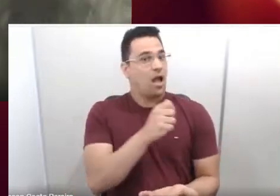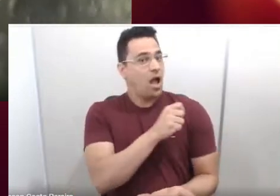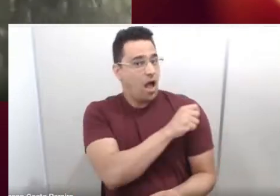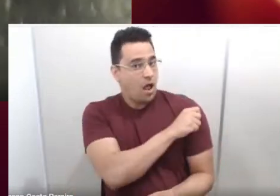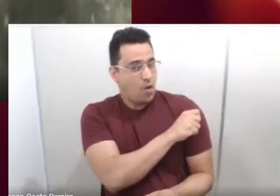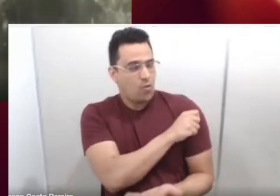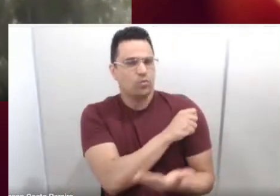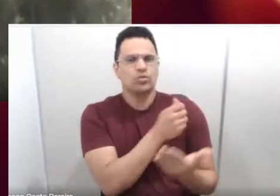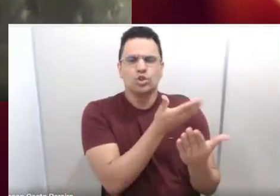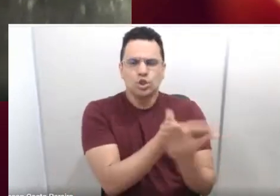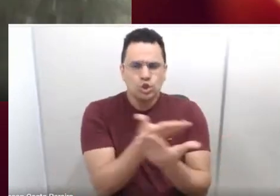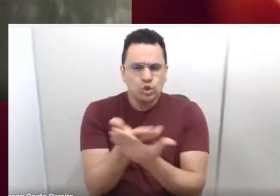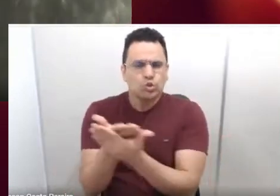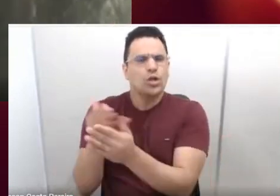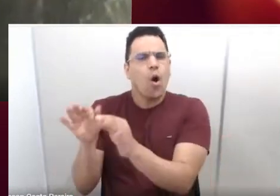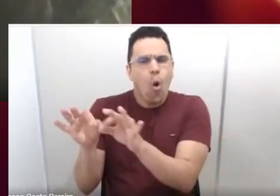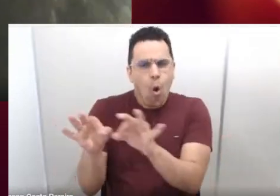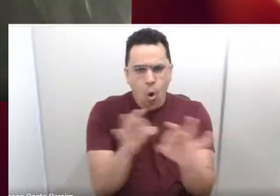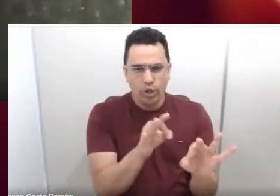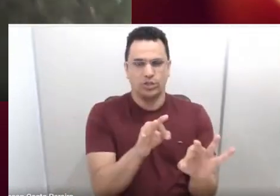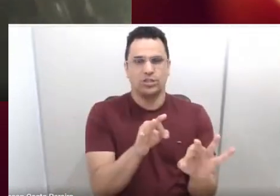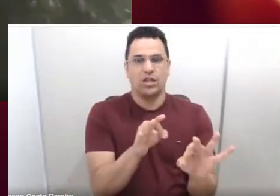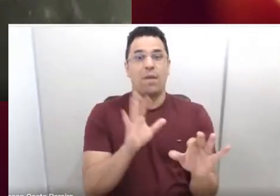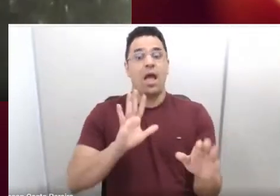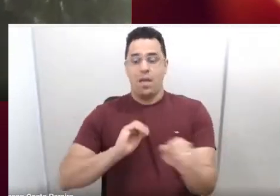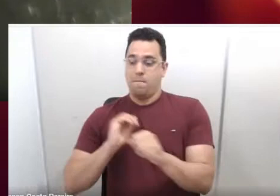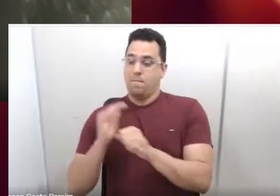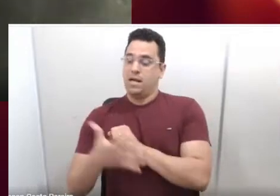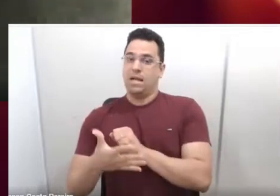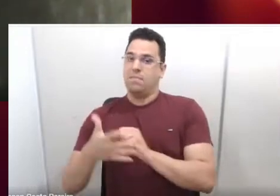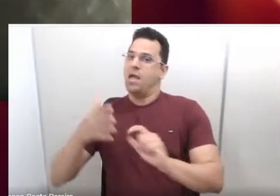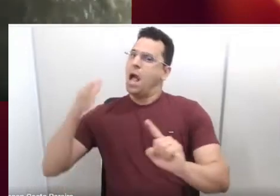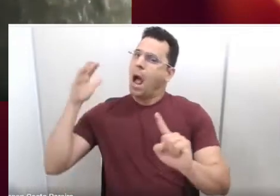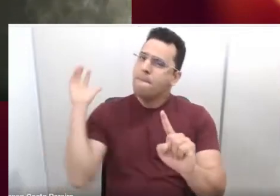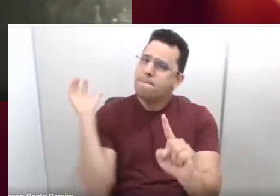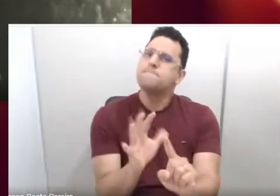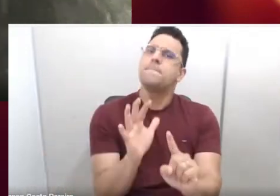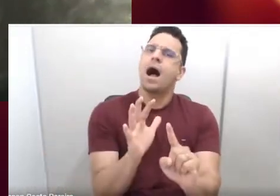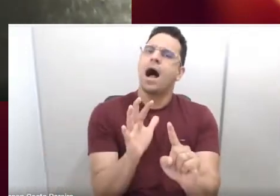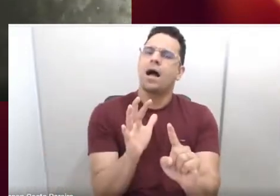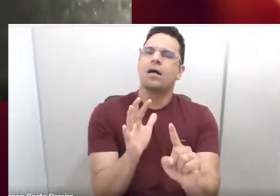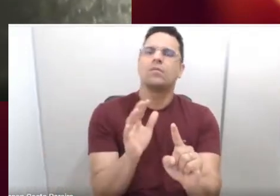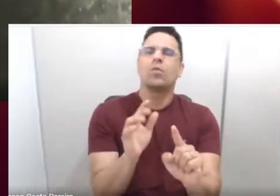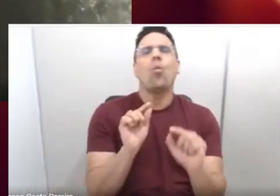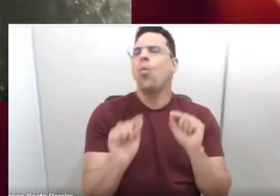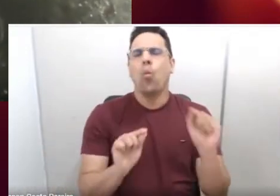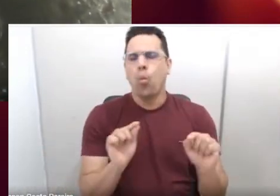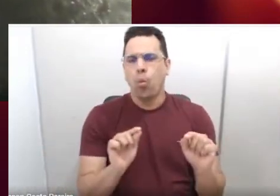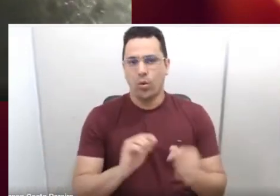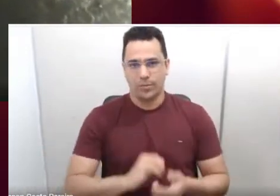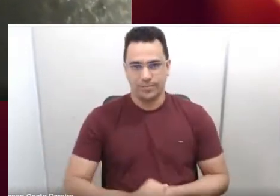pandemia tem afetado de forma mais direta a rotina de estudos dos discentes?